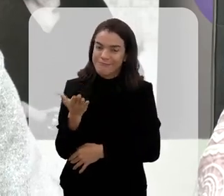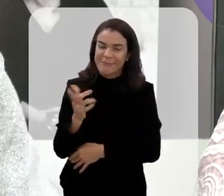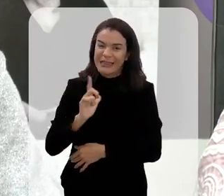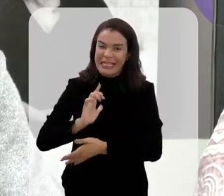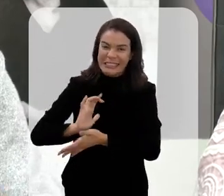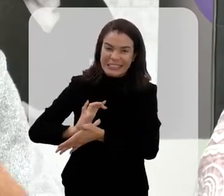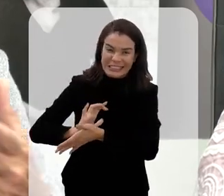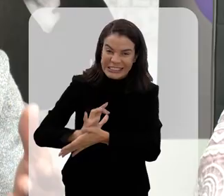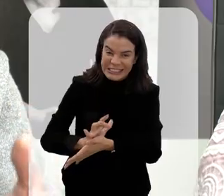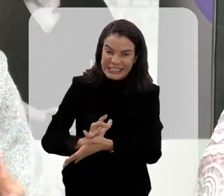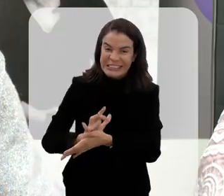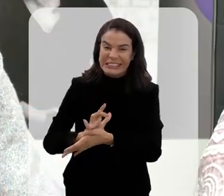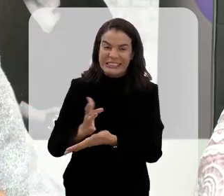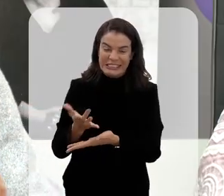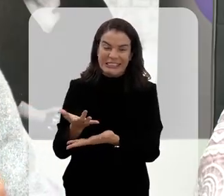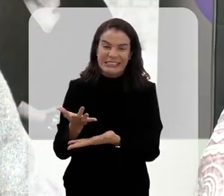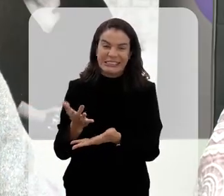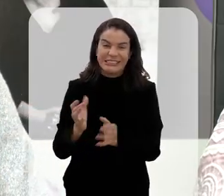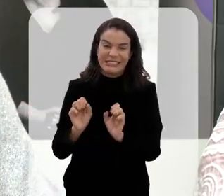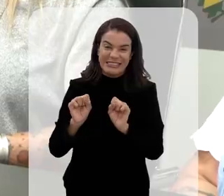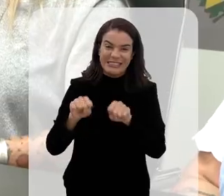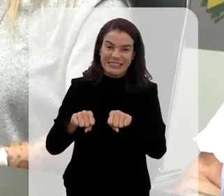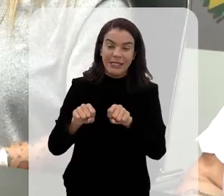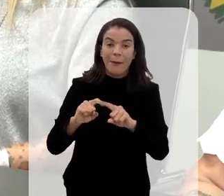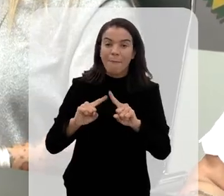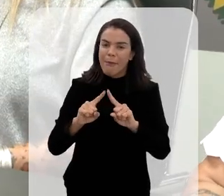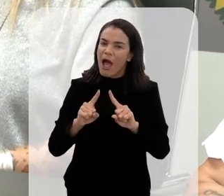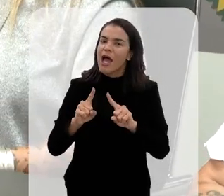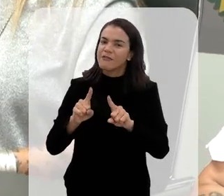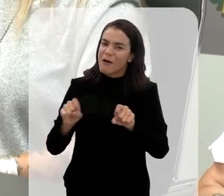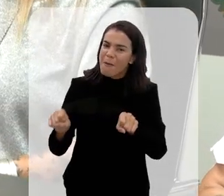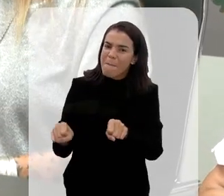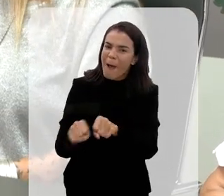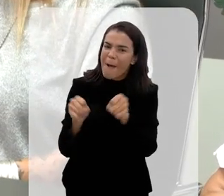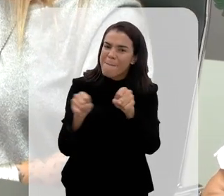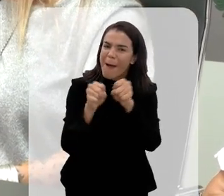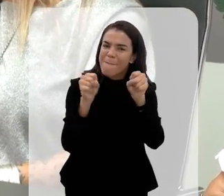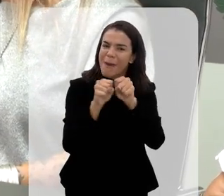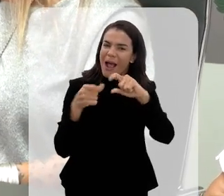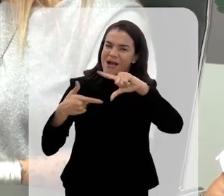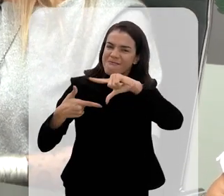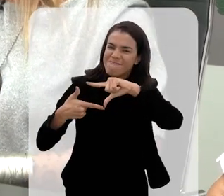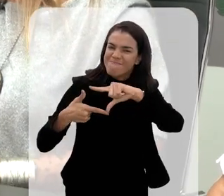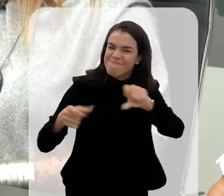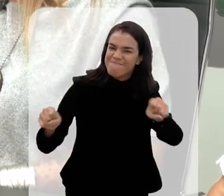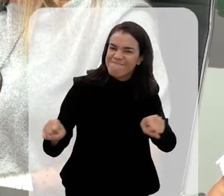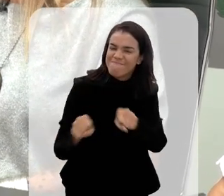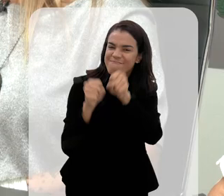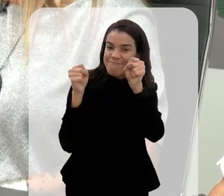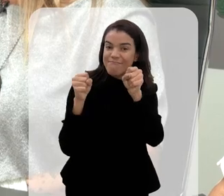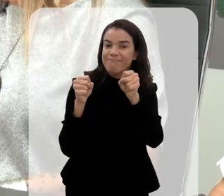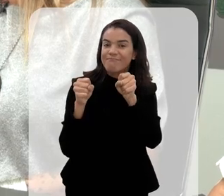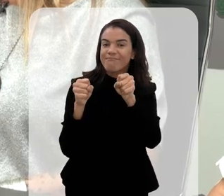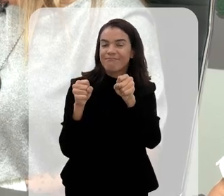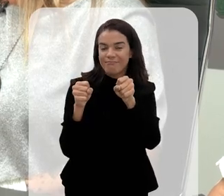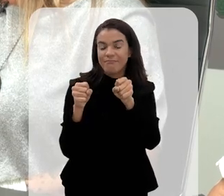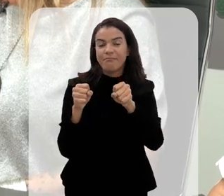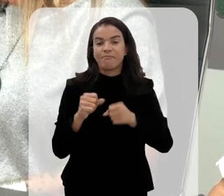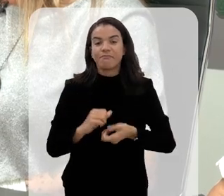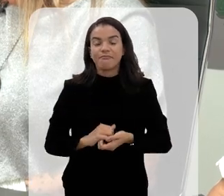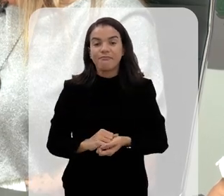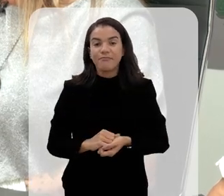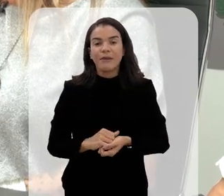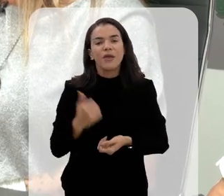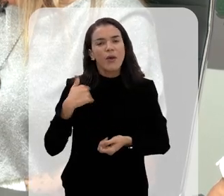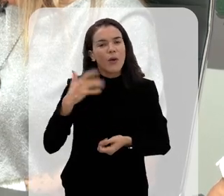ainda tem um pouco de preconceito com relação a isso, mas vamos rompendo barreiras, né? Sim. E não só romper